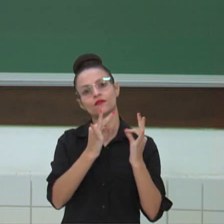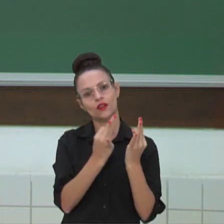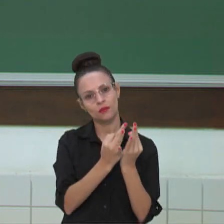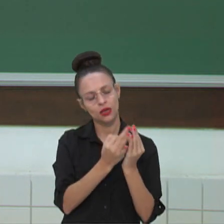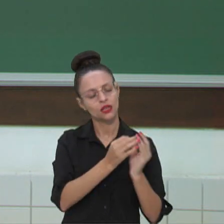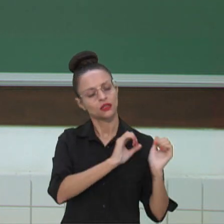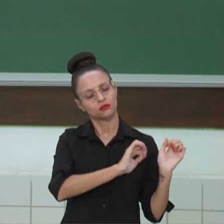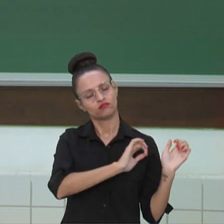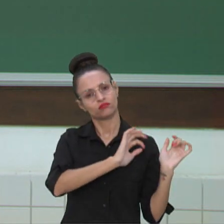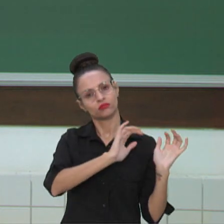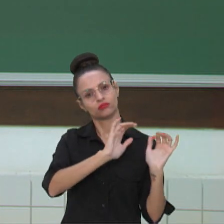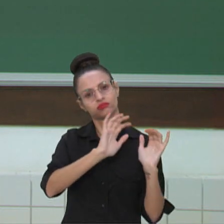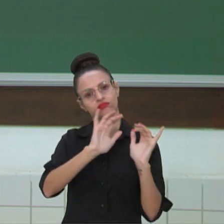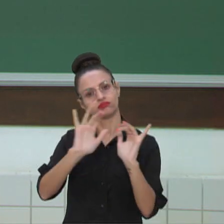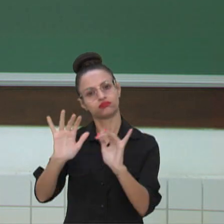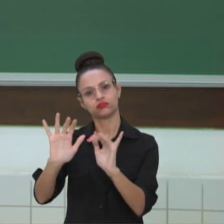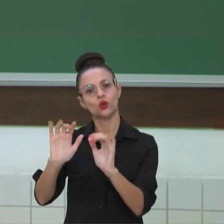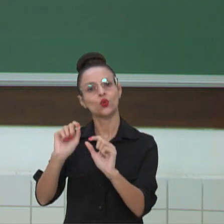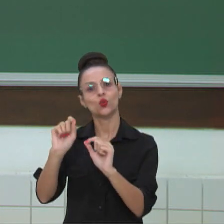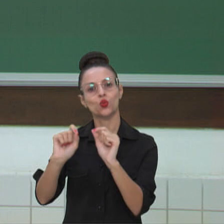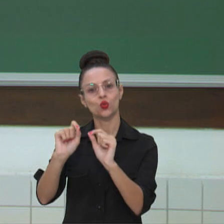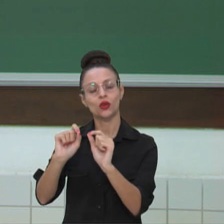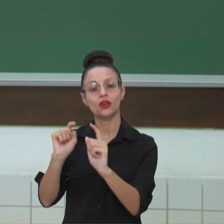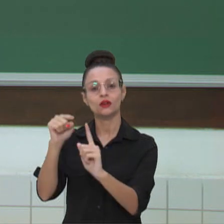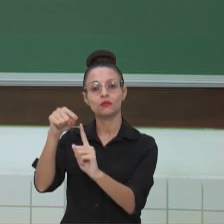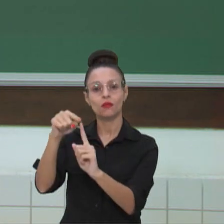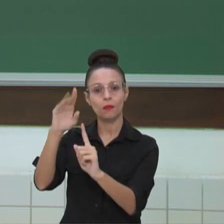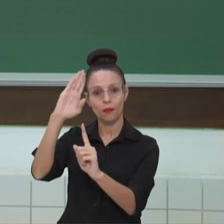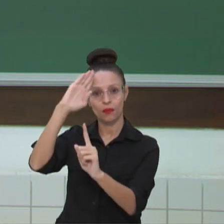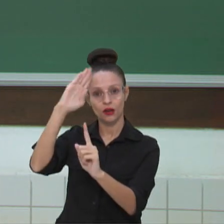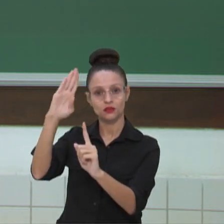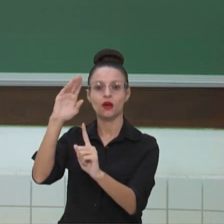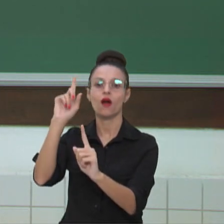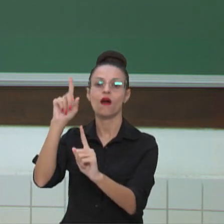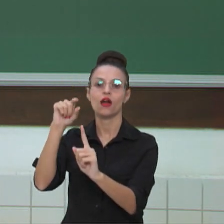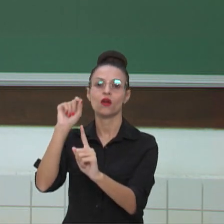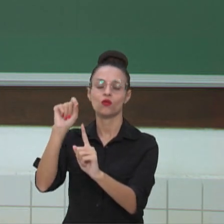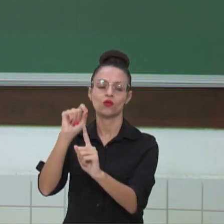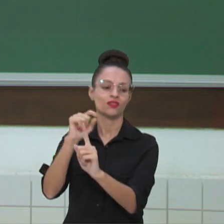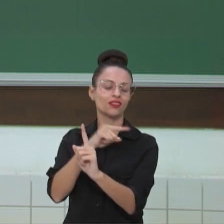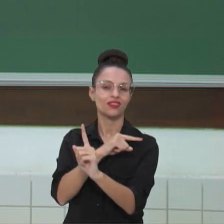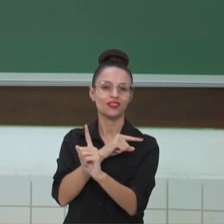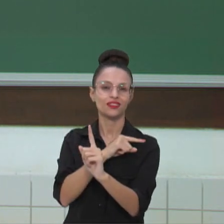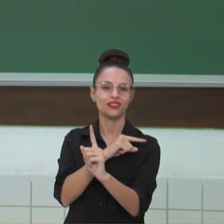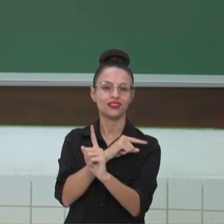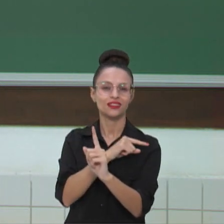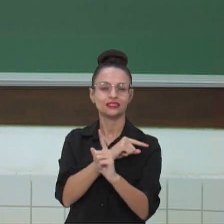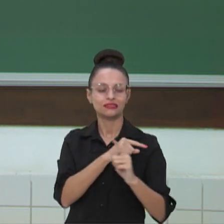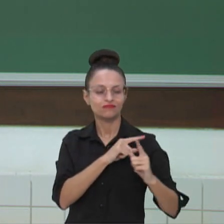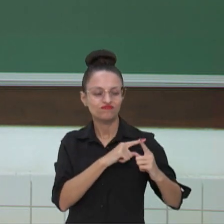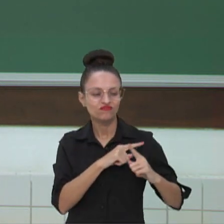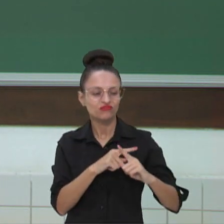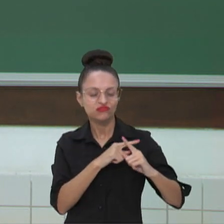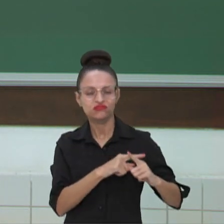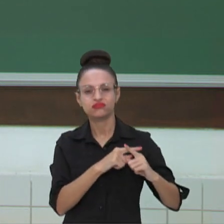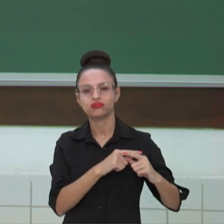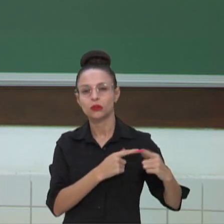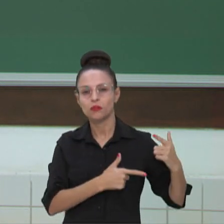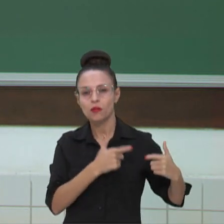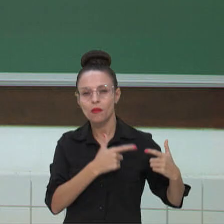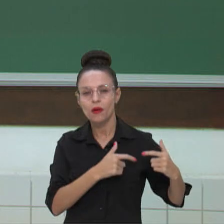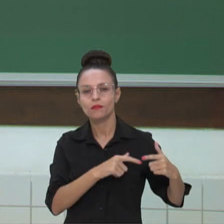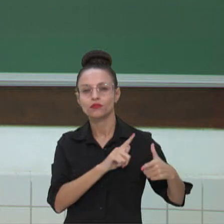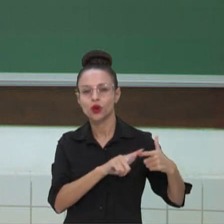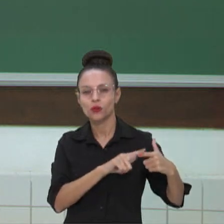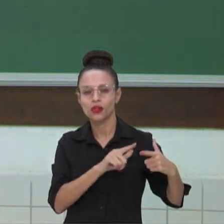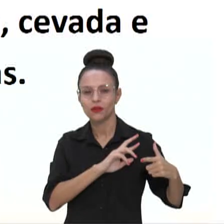foram para essa região simplesmente com o principal objetivo, na verdade, de fugir de perseguições religiosas e de criar uma nova vida